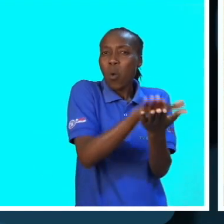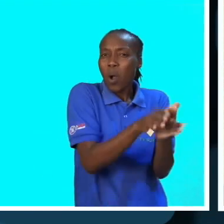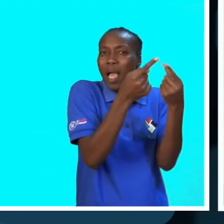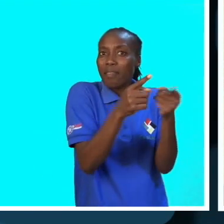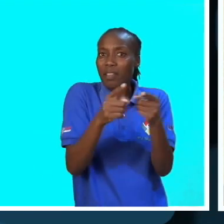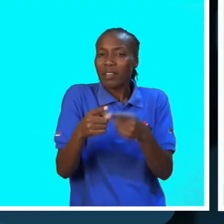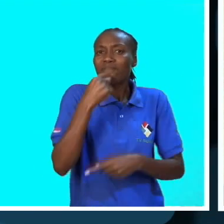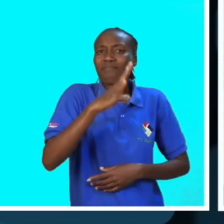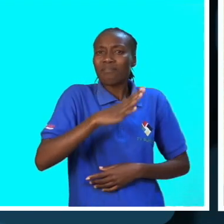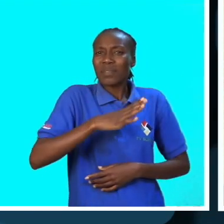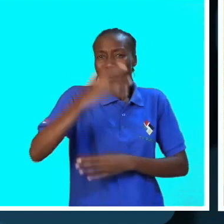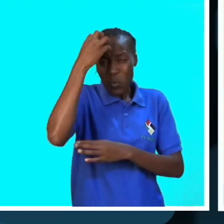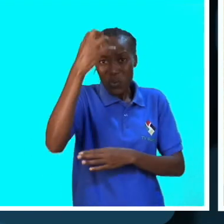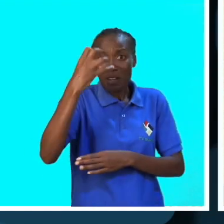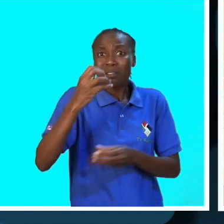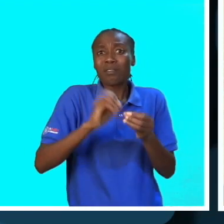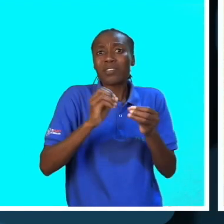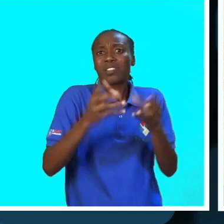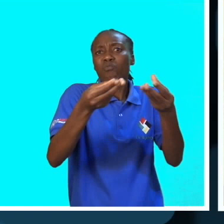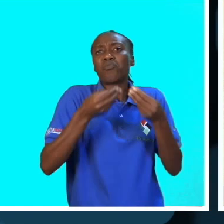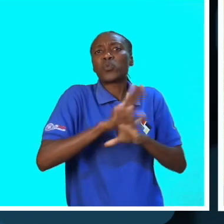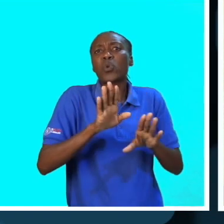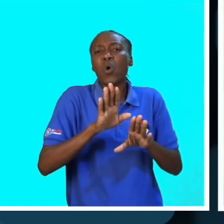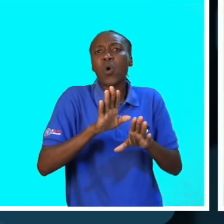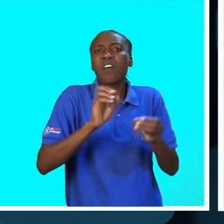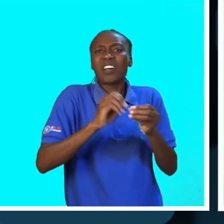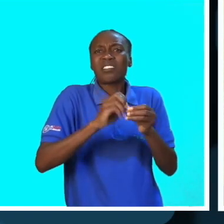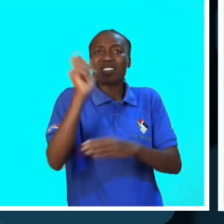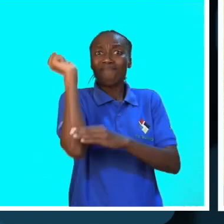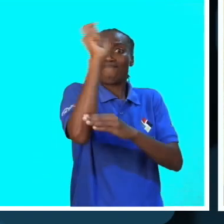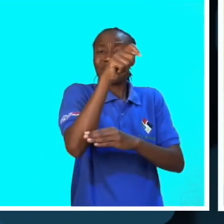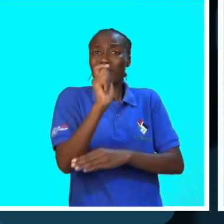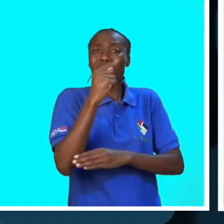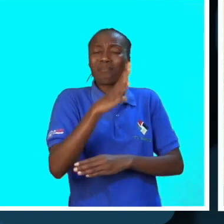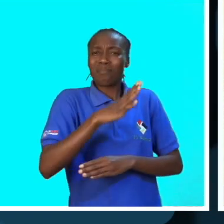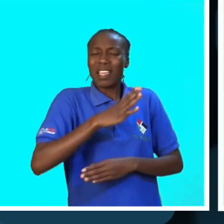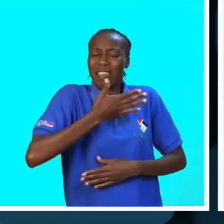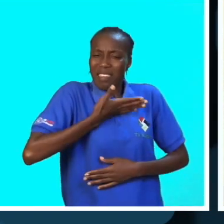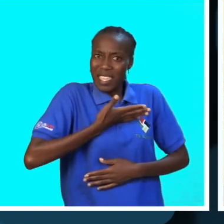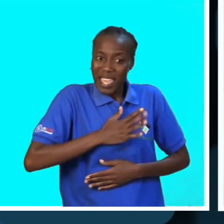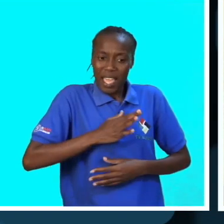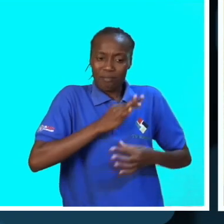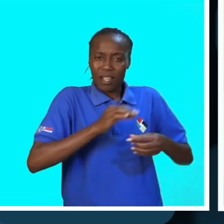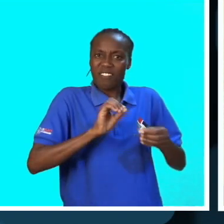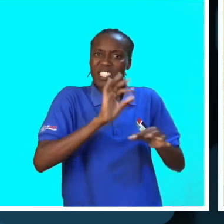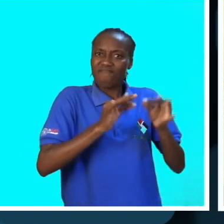das nossas estruturas também, em vez de dar somente anzol para irmos apanhar o pão ou o peixe lá,